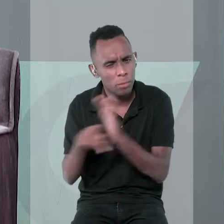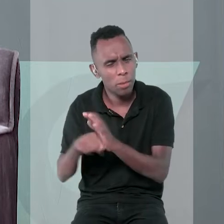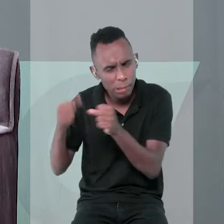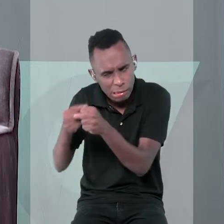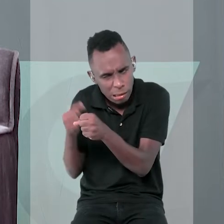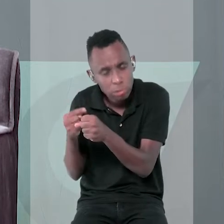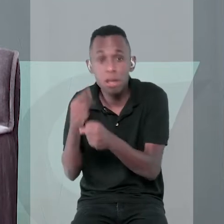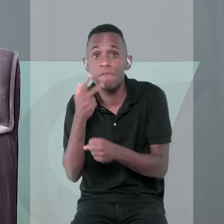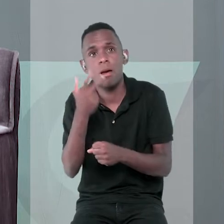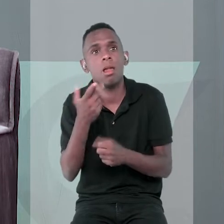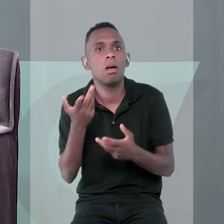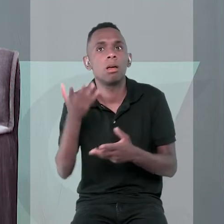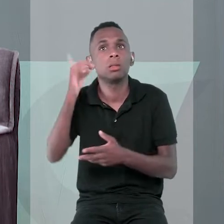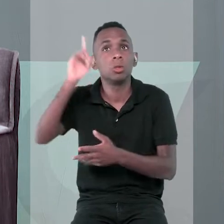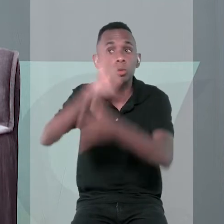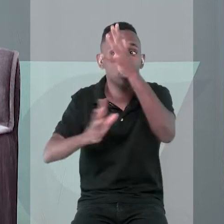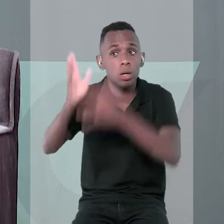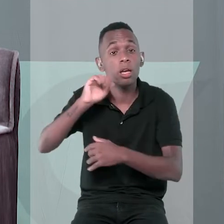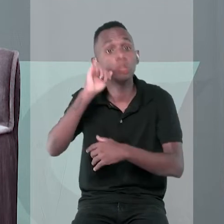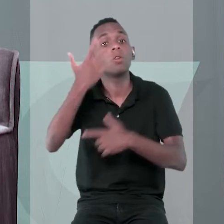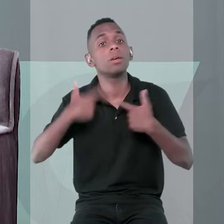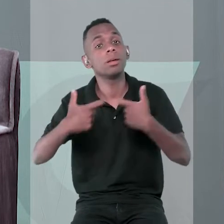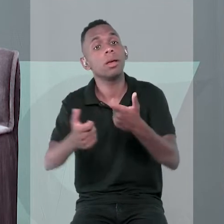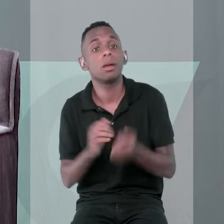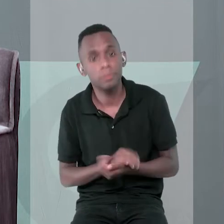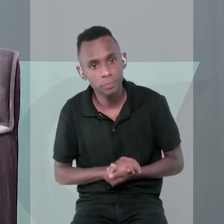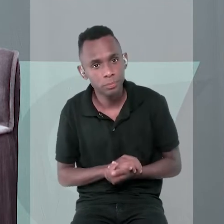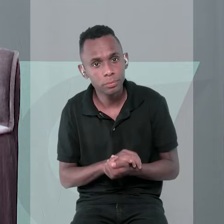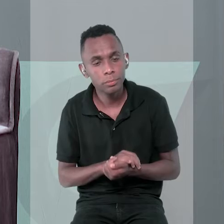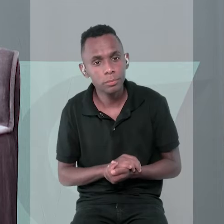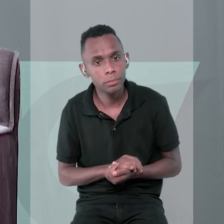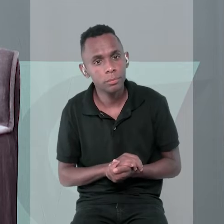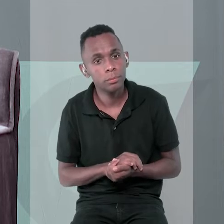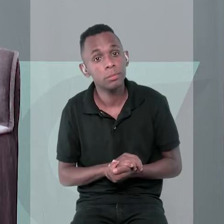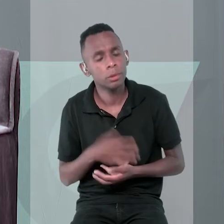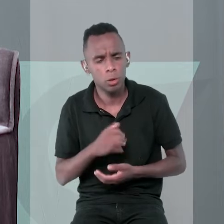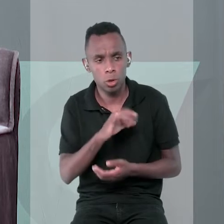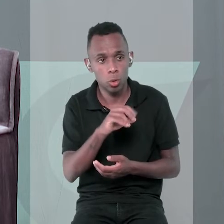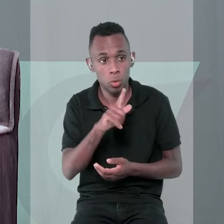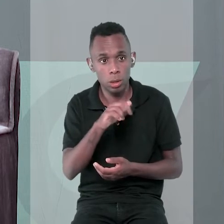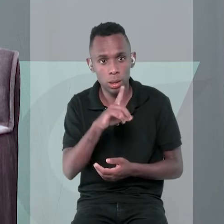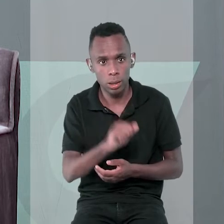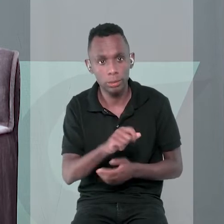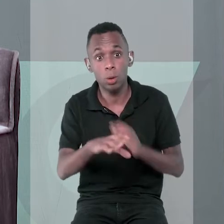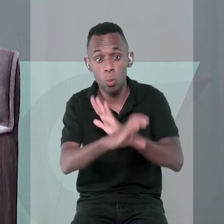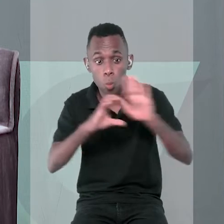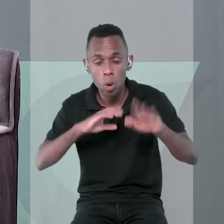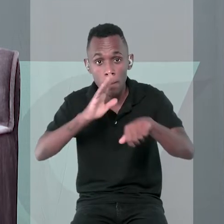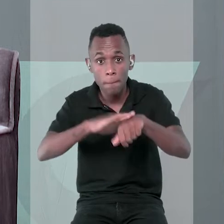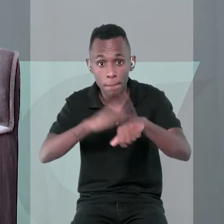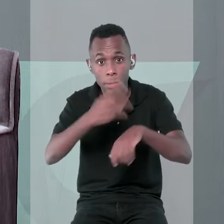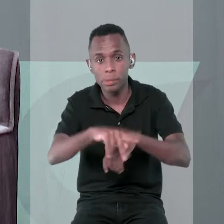Dom Remy, que fala que está escutando umas vozes, que ela vai resolver essa guerra. E Yolanda de Aragão, gente, tem um capítulo para essa